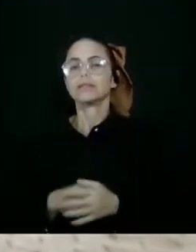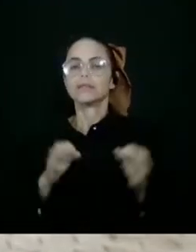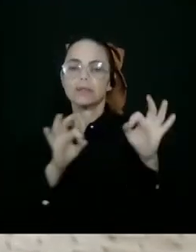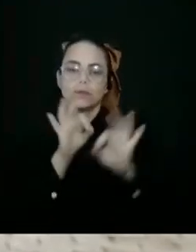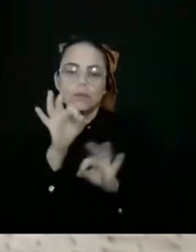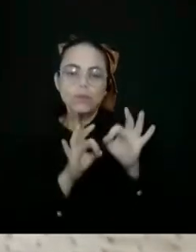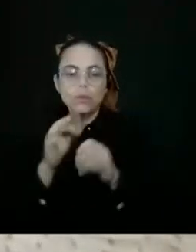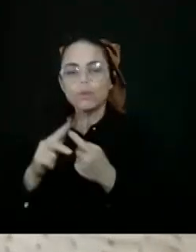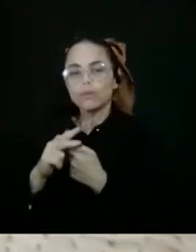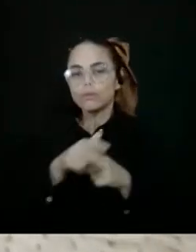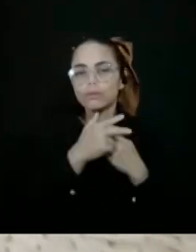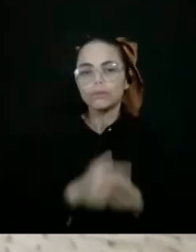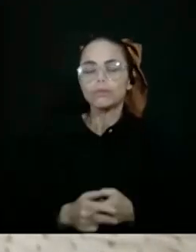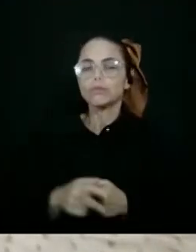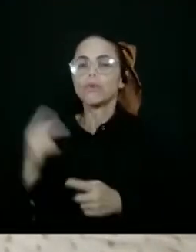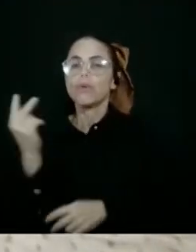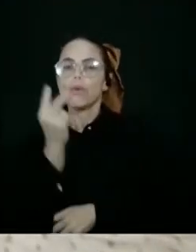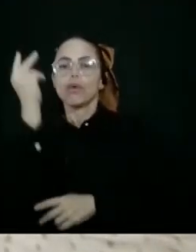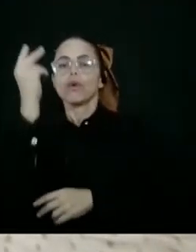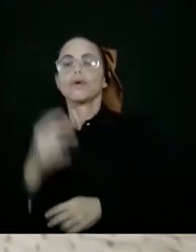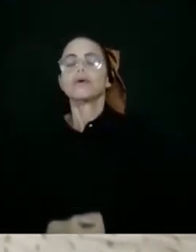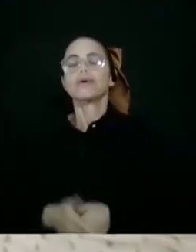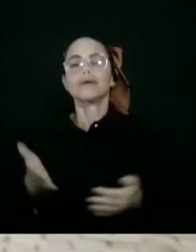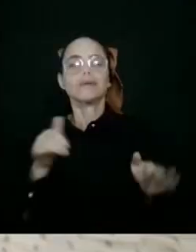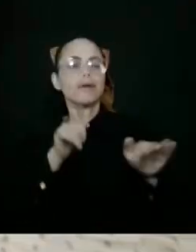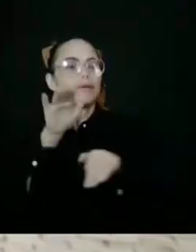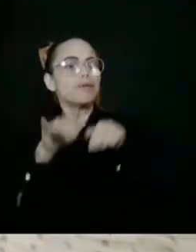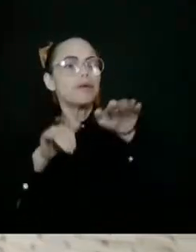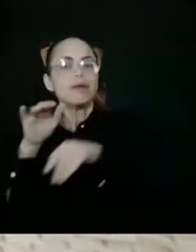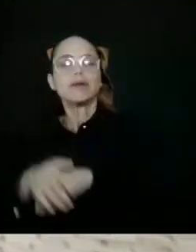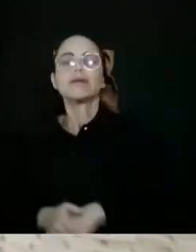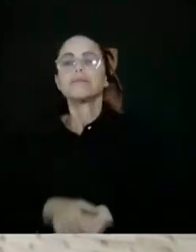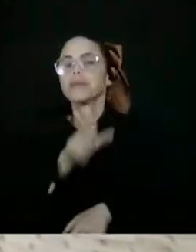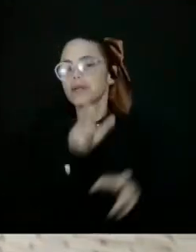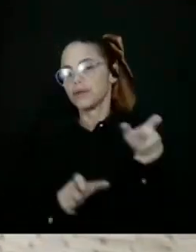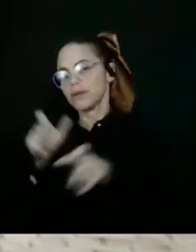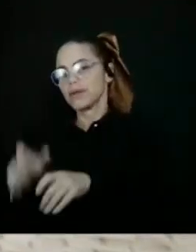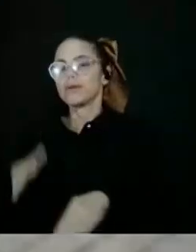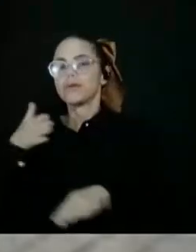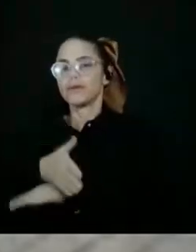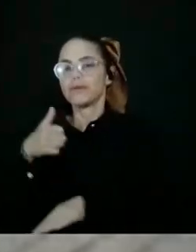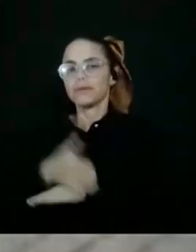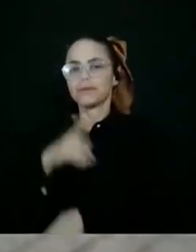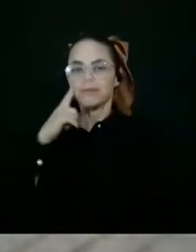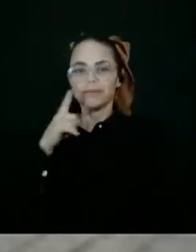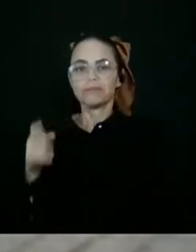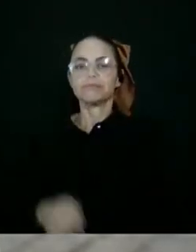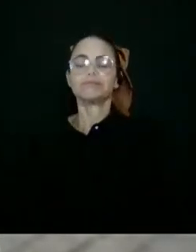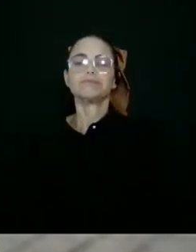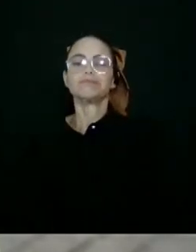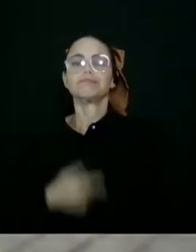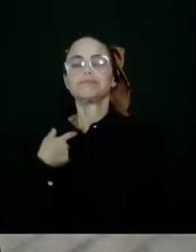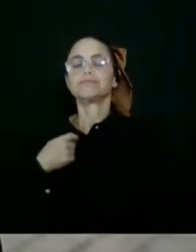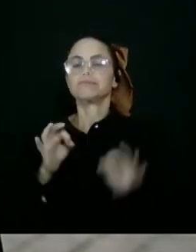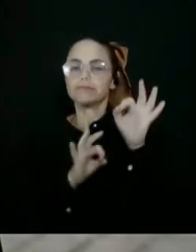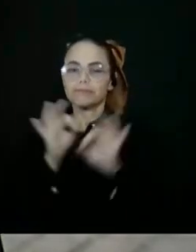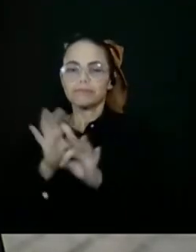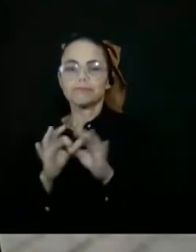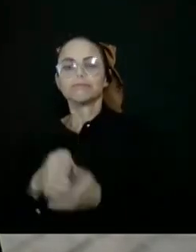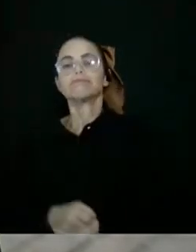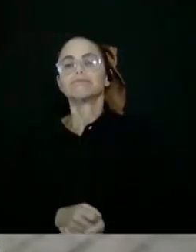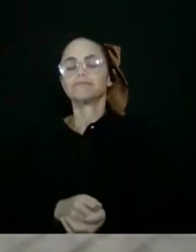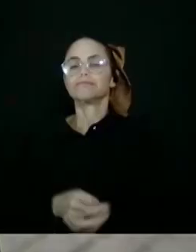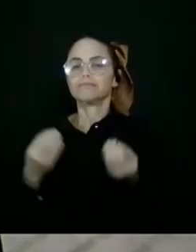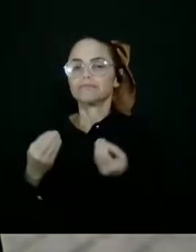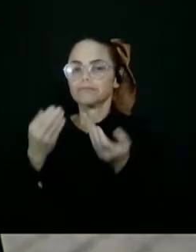valorizar este espaço e convidar cada vez mais moradores a frequentar este local. A revitalização do bosque e a entrega